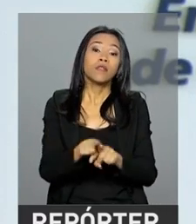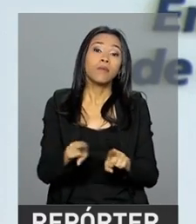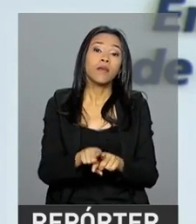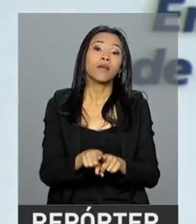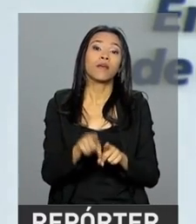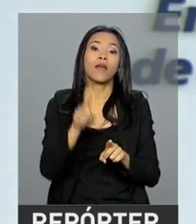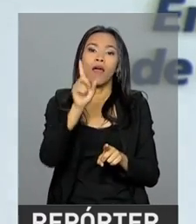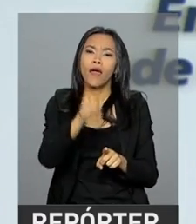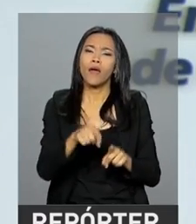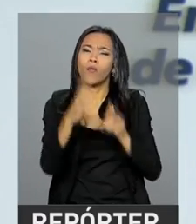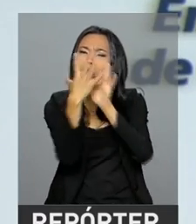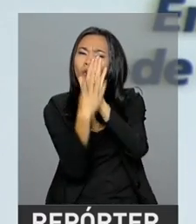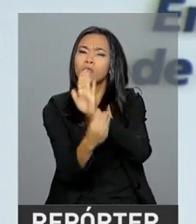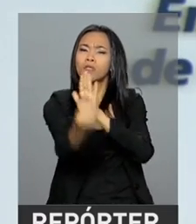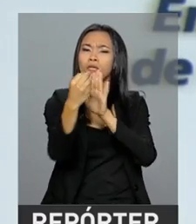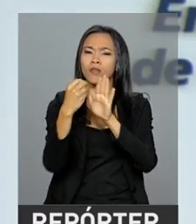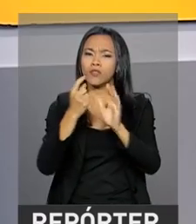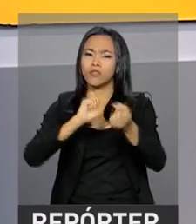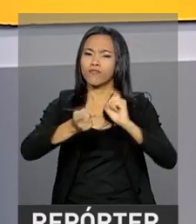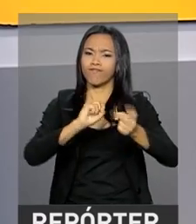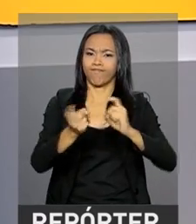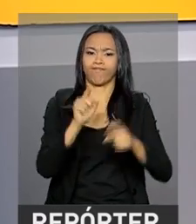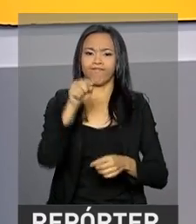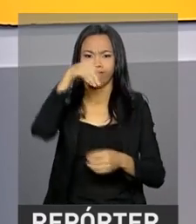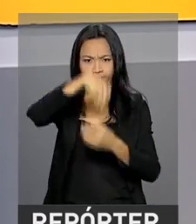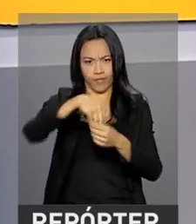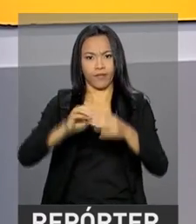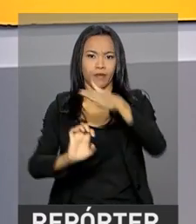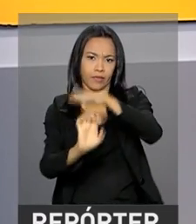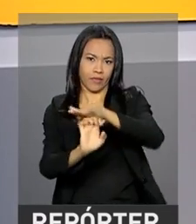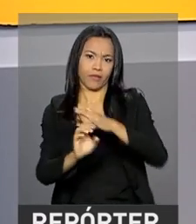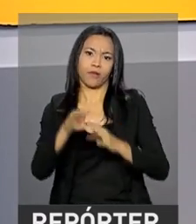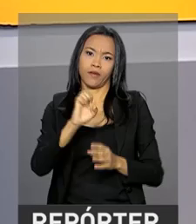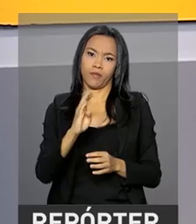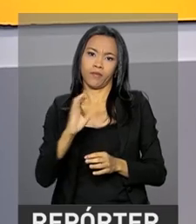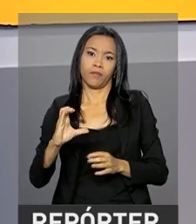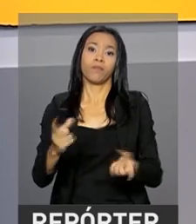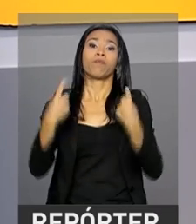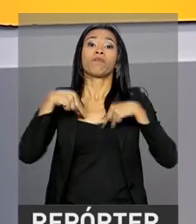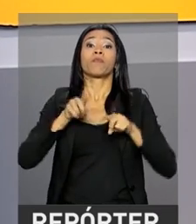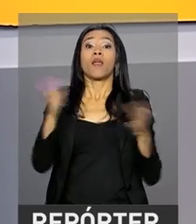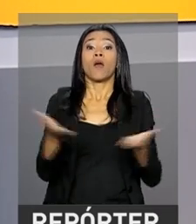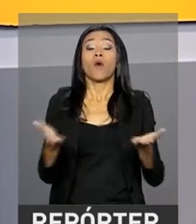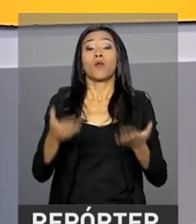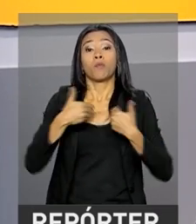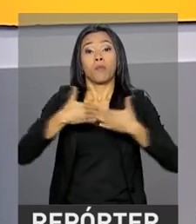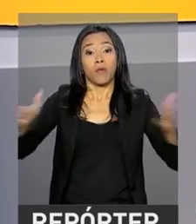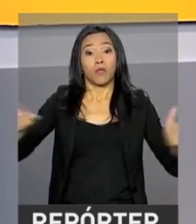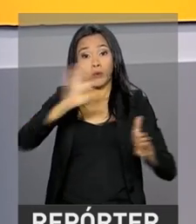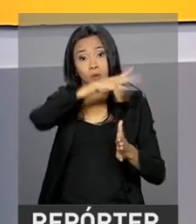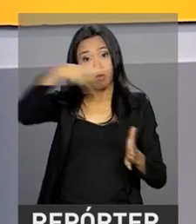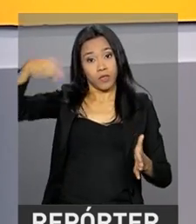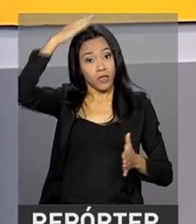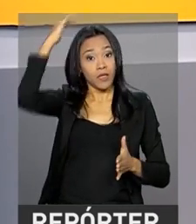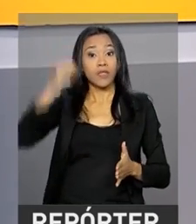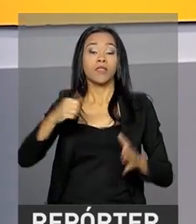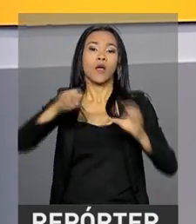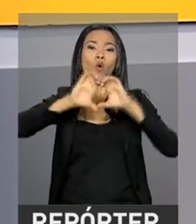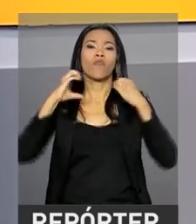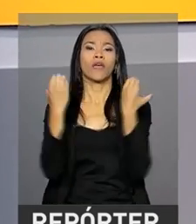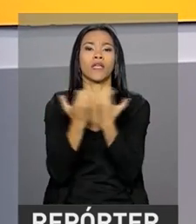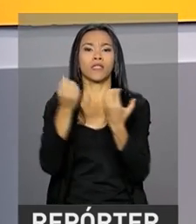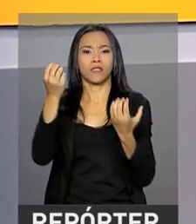o o modelo de gestão da empresa o presidente Michel Temer participou da abertura da 15ª conferência dos